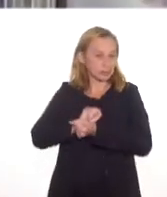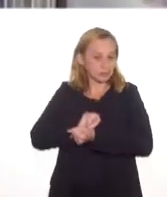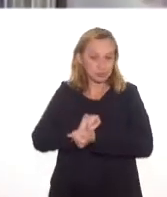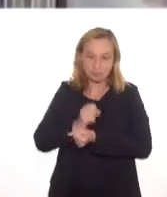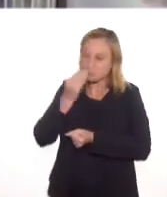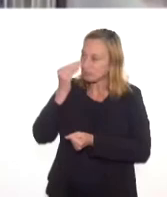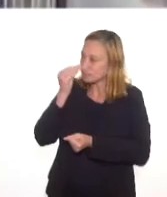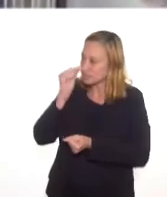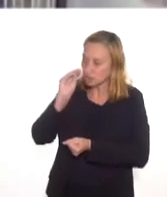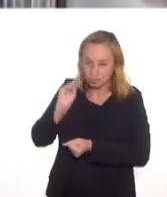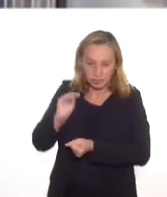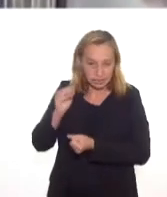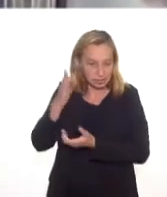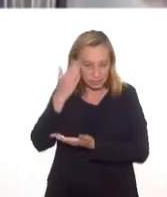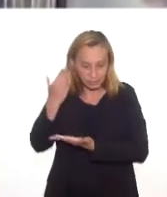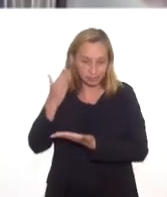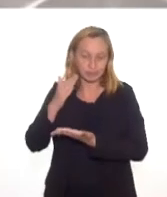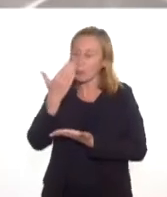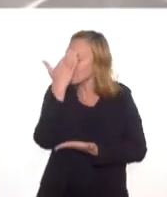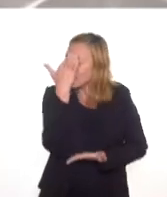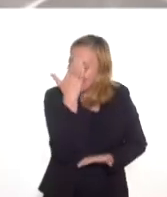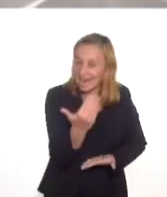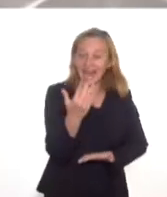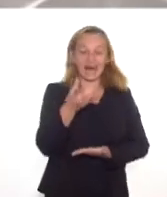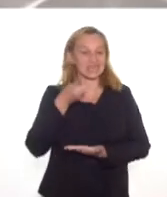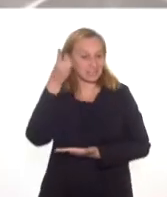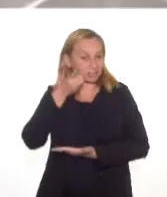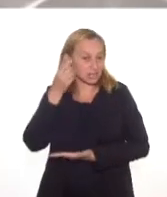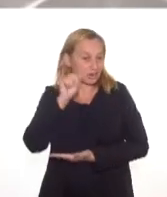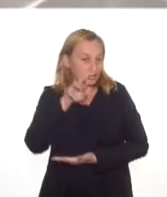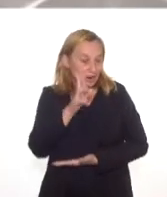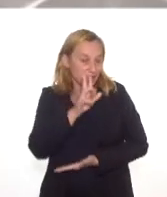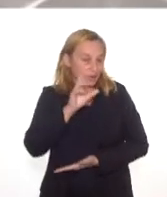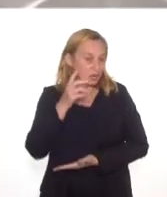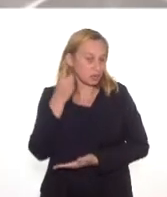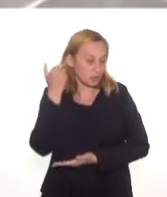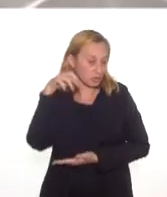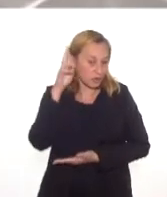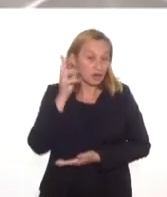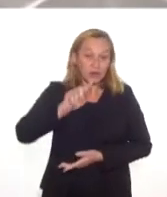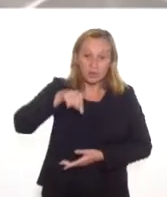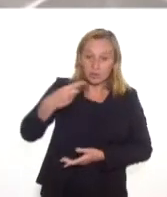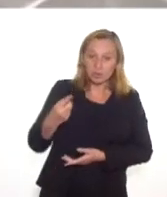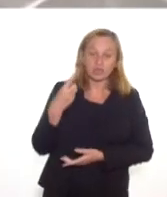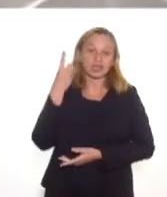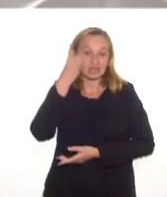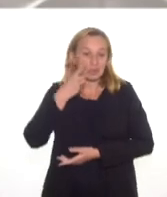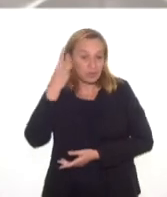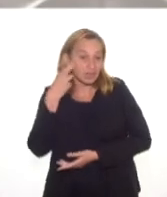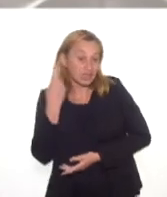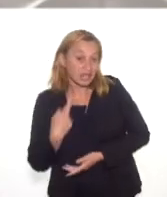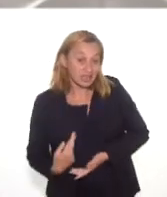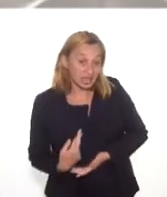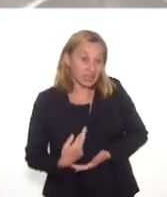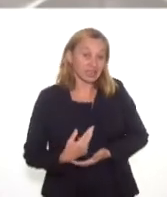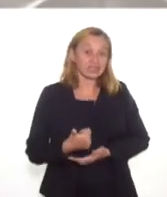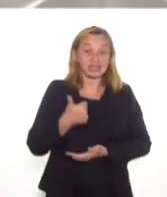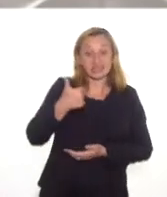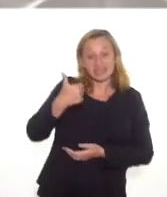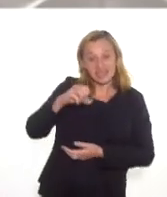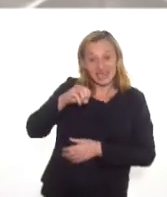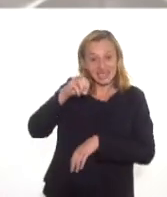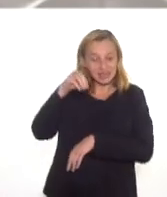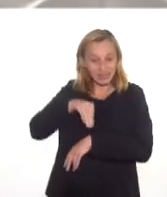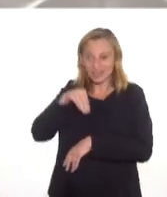nem fazer coro. Obrigada, deputada Guiomar Coelho. Próximo orador inscrito é a deputada Renata Souza. Vossa Excelência tem